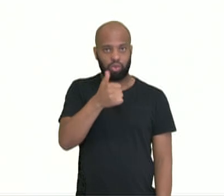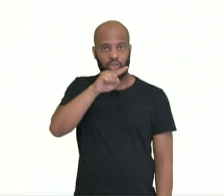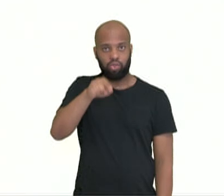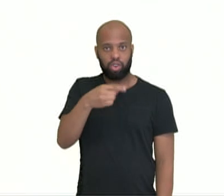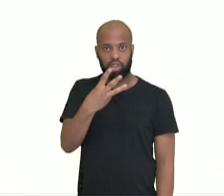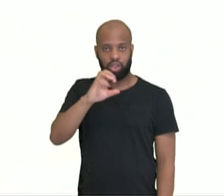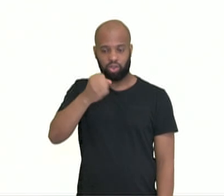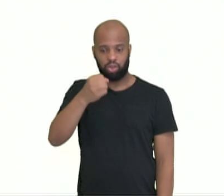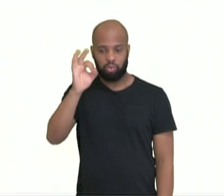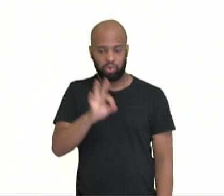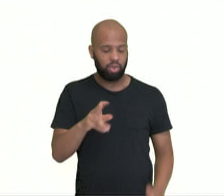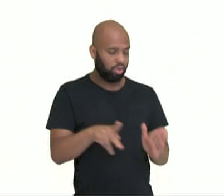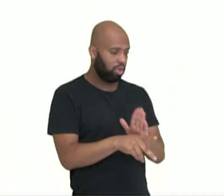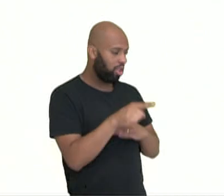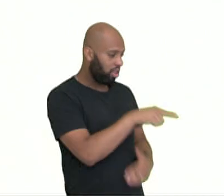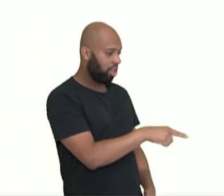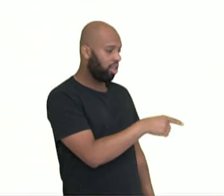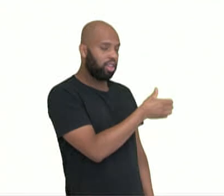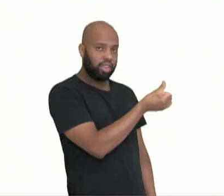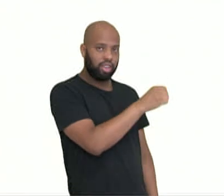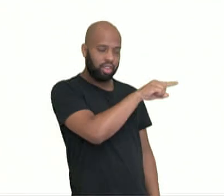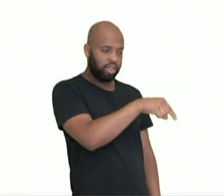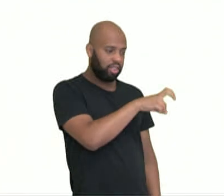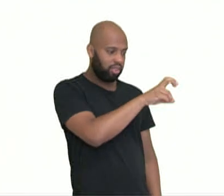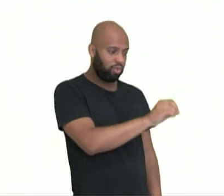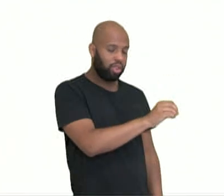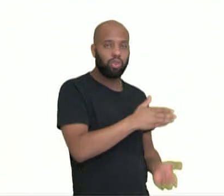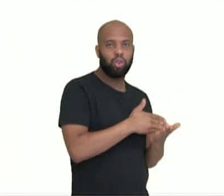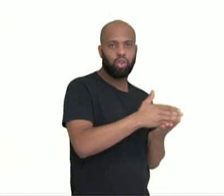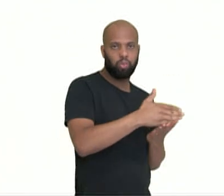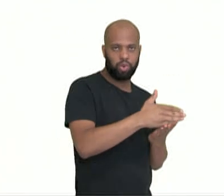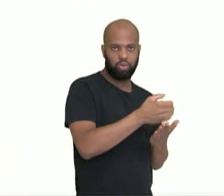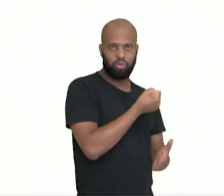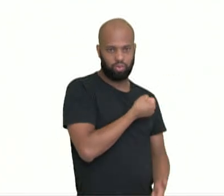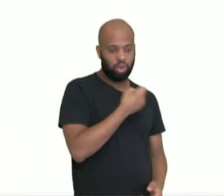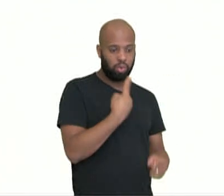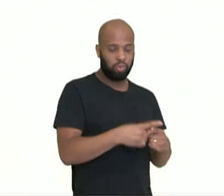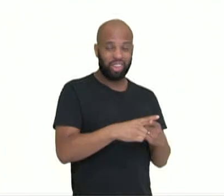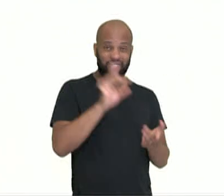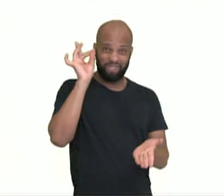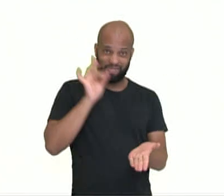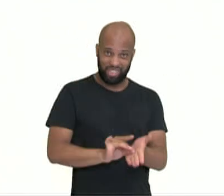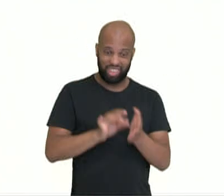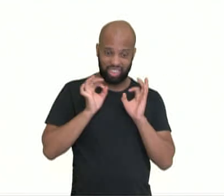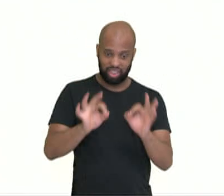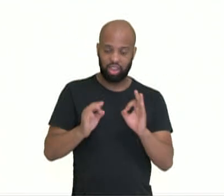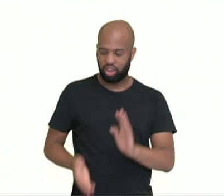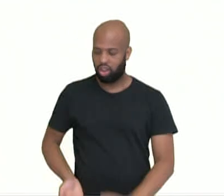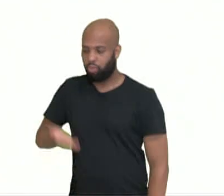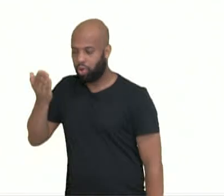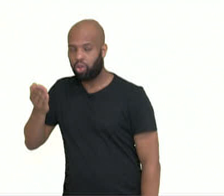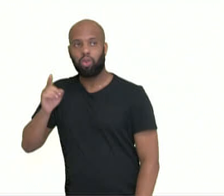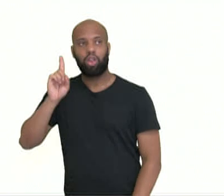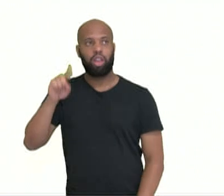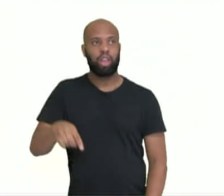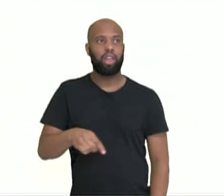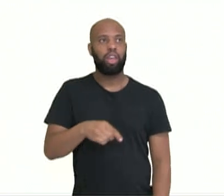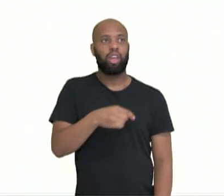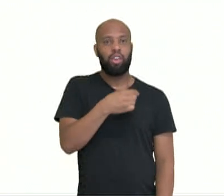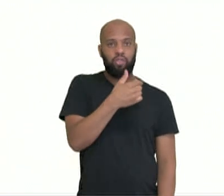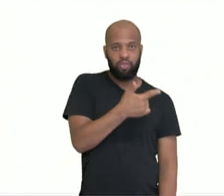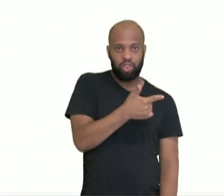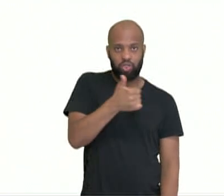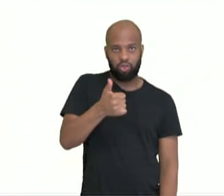121,38% do 6,50, que era o valor inicial. Ou seja, o aumento real no custo foi de